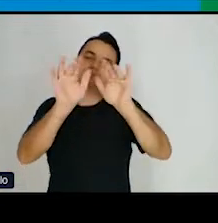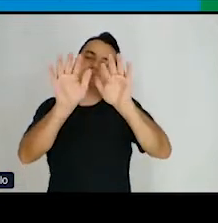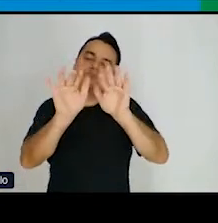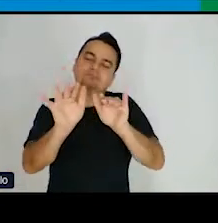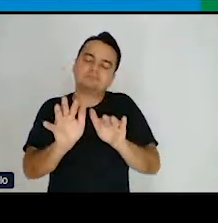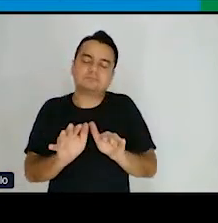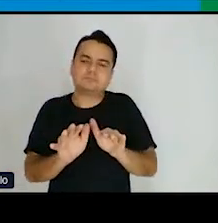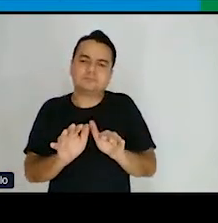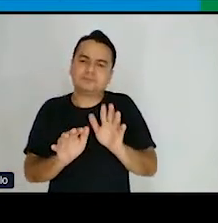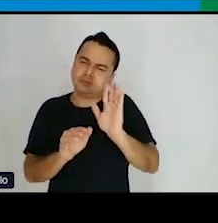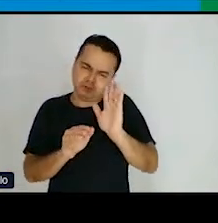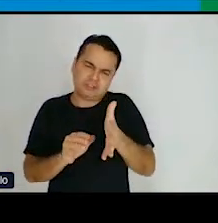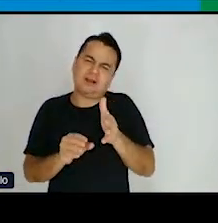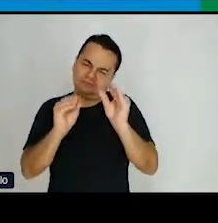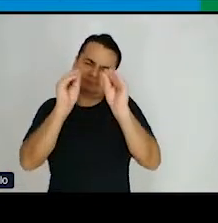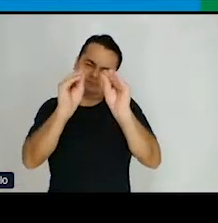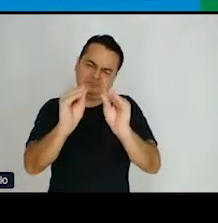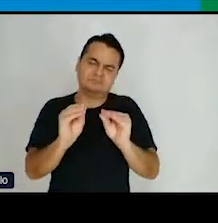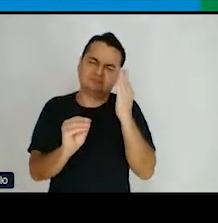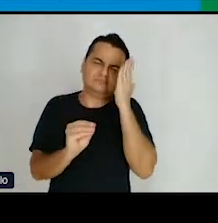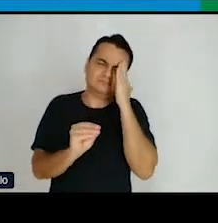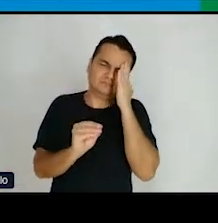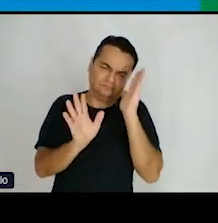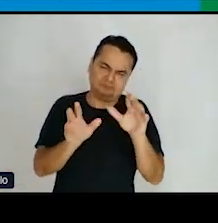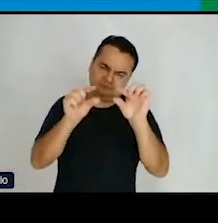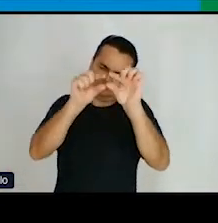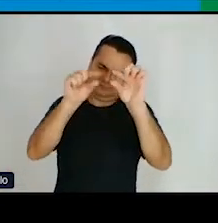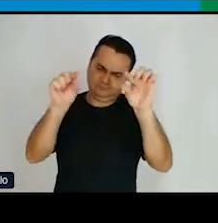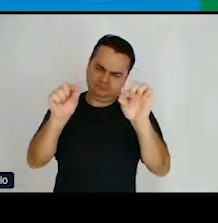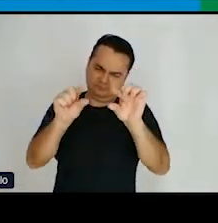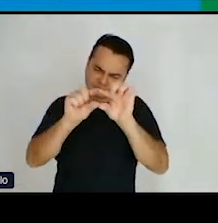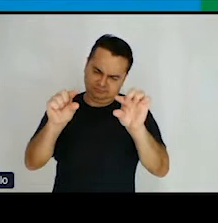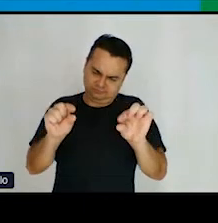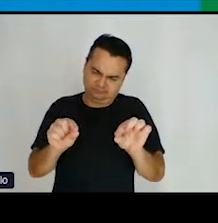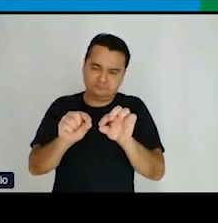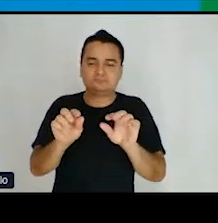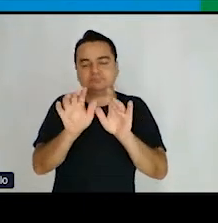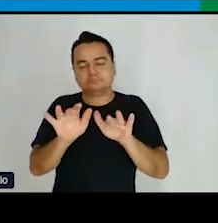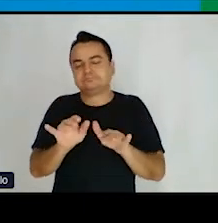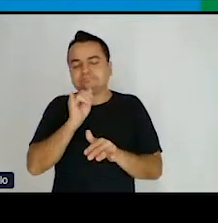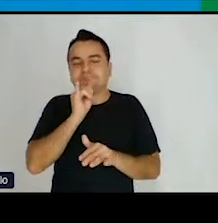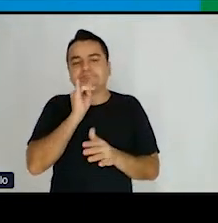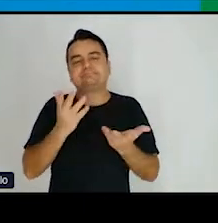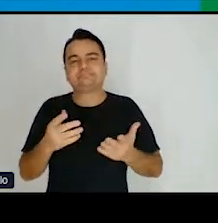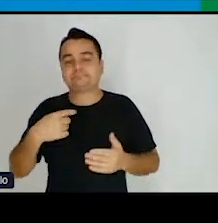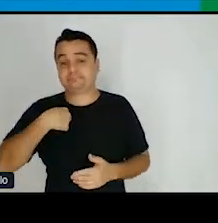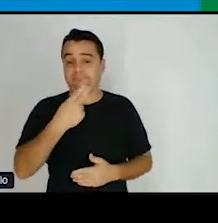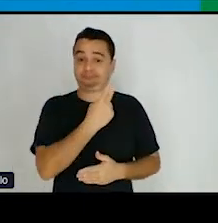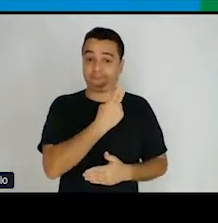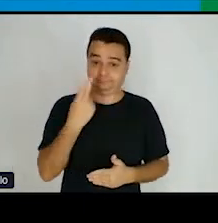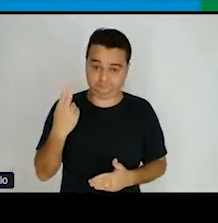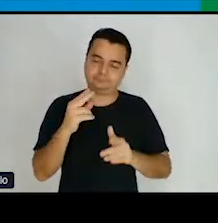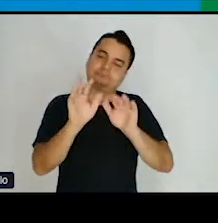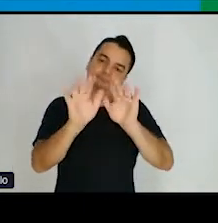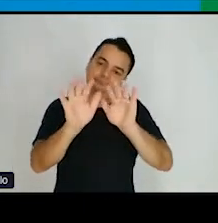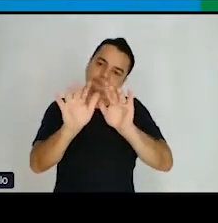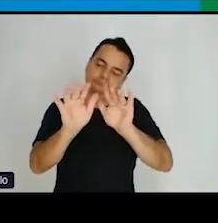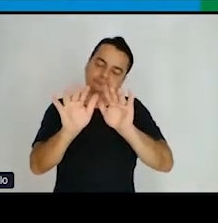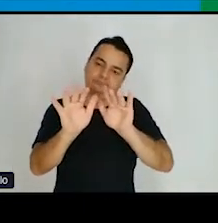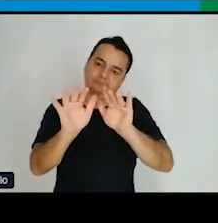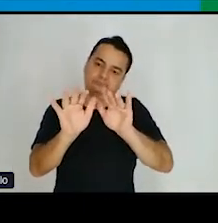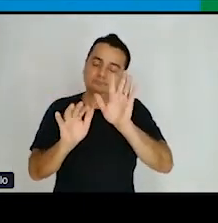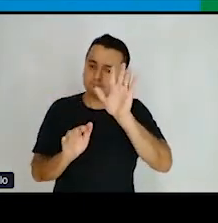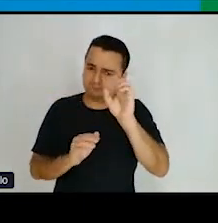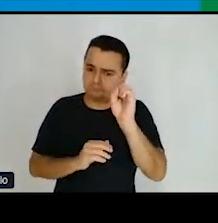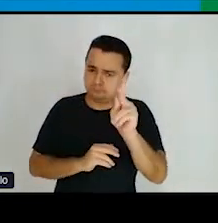gente já sabe o que a gente precisa preencher ali naquele campo. Então, exemplo, eu preciso colocar o meu nome. Ok, mas ali